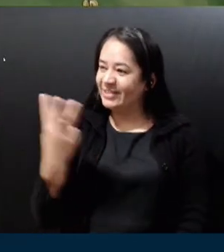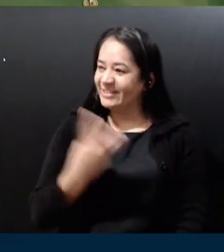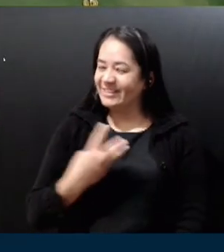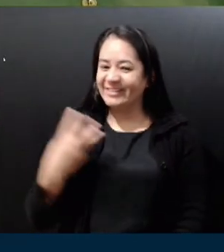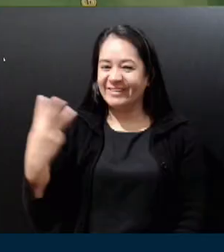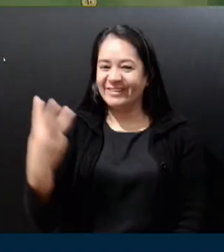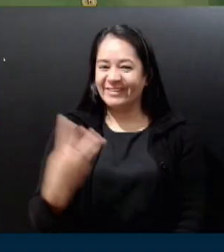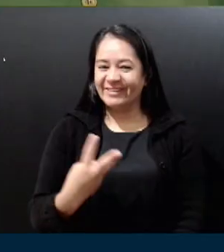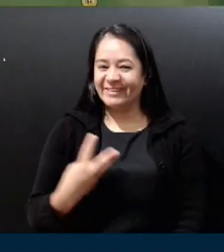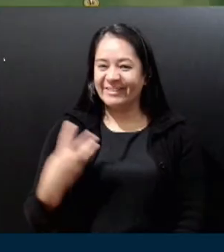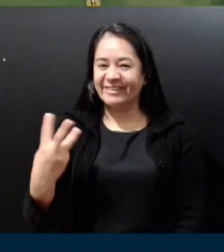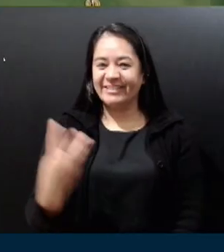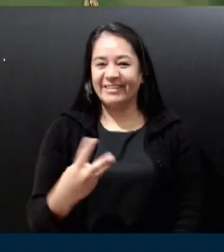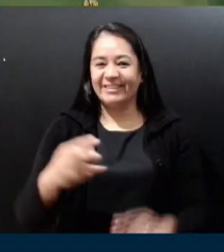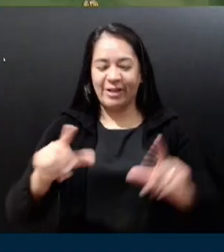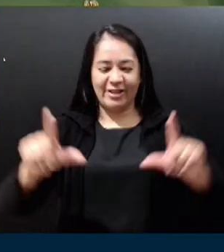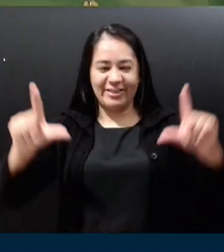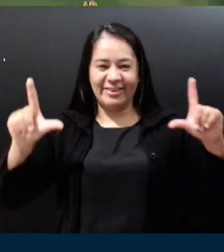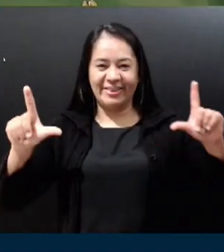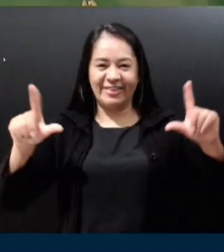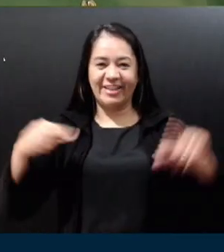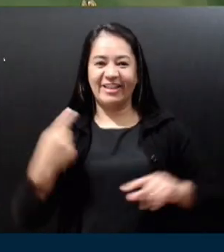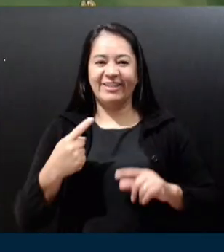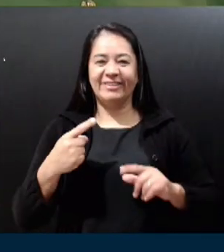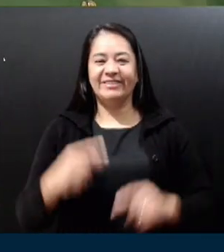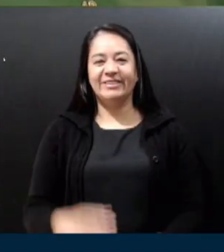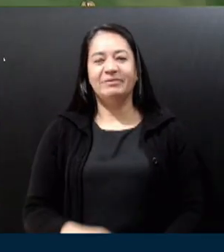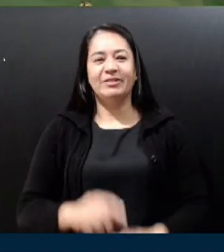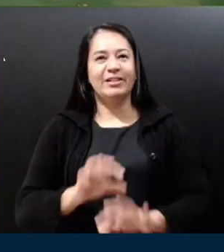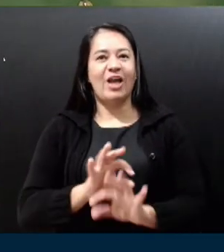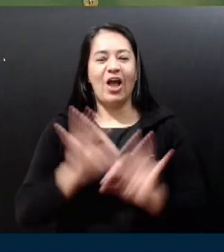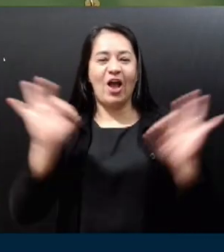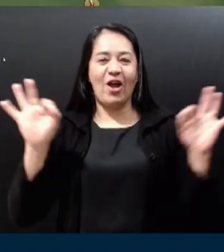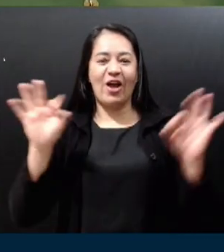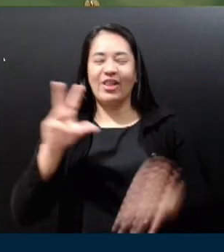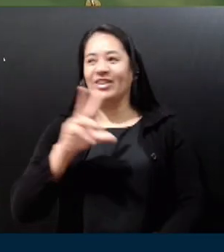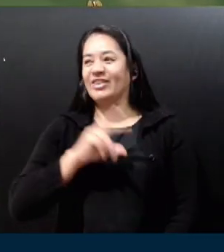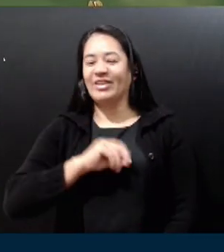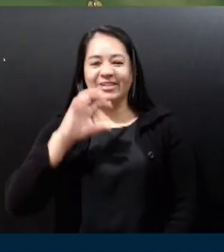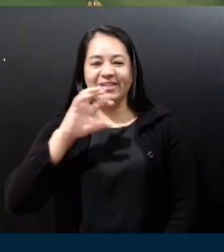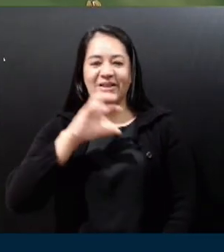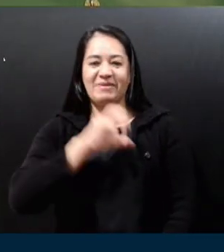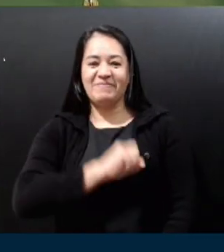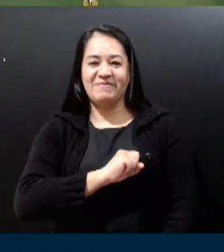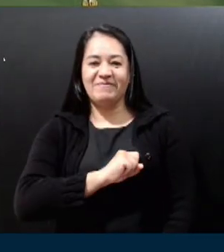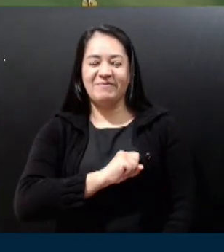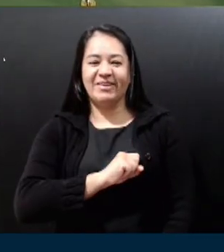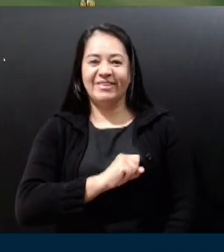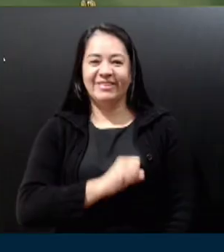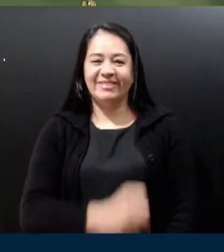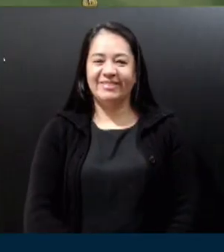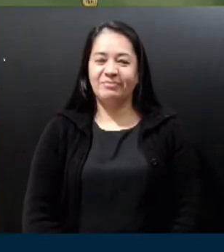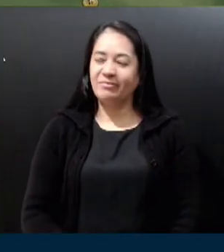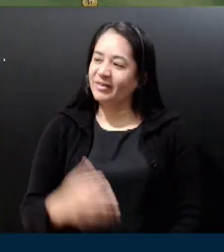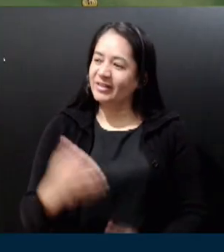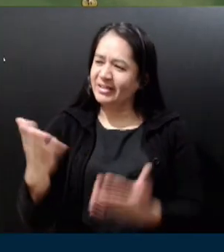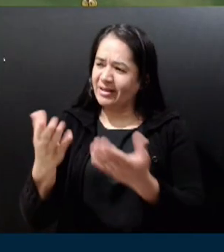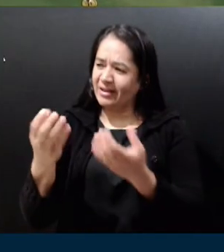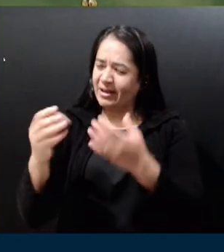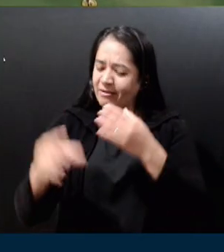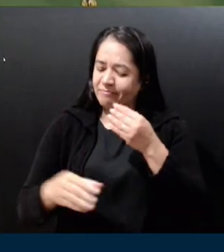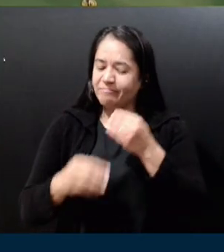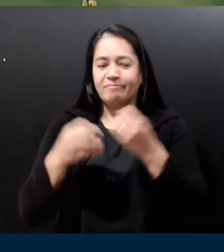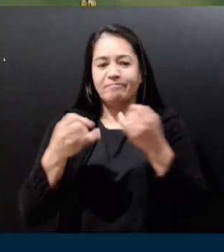produção tá chique demais, hein? Nossa, adorei essa imagem. Então, o senhor gostaria de pontuar, quando a gente fala de